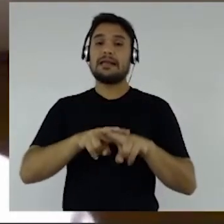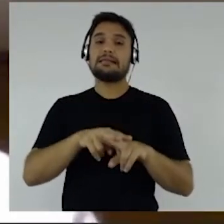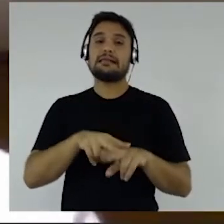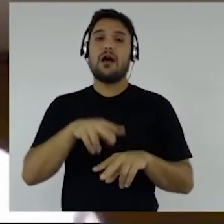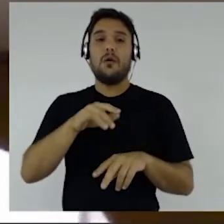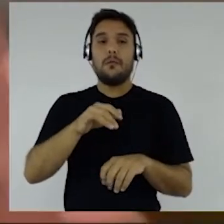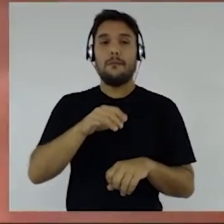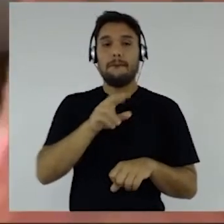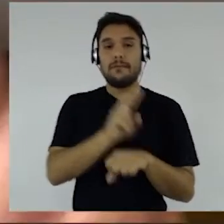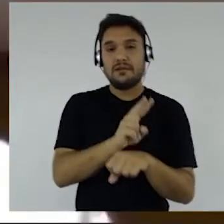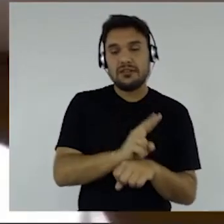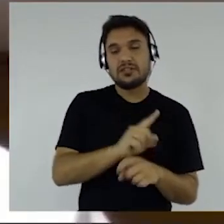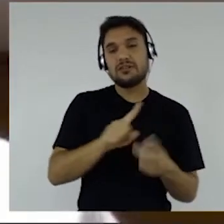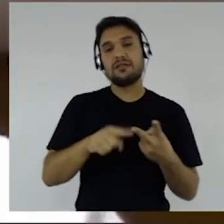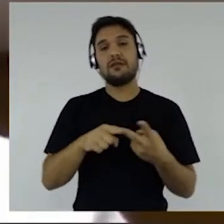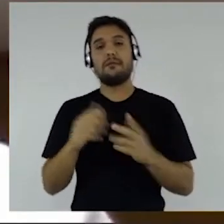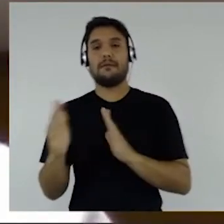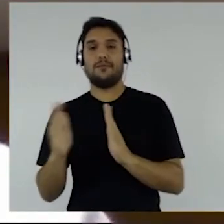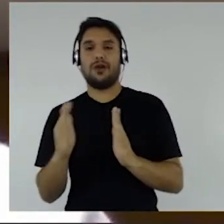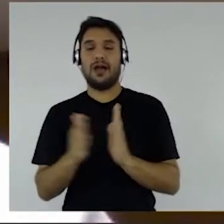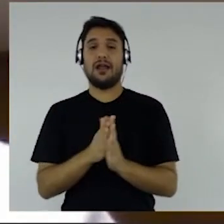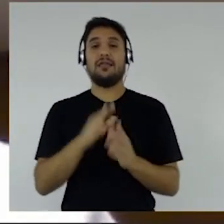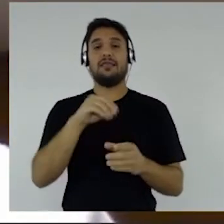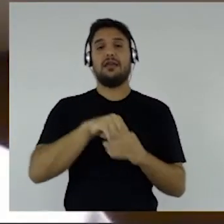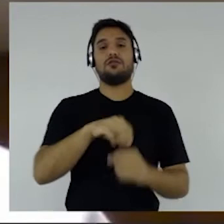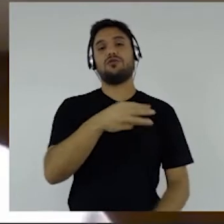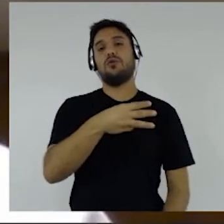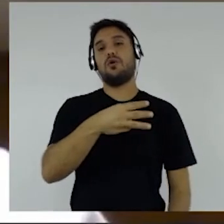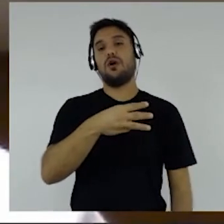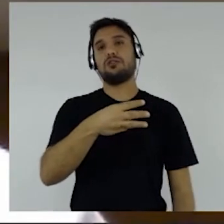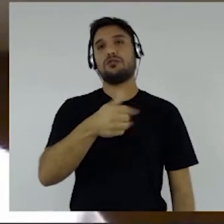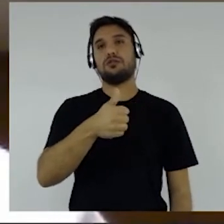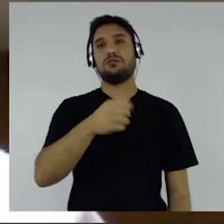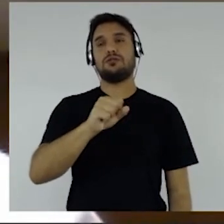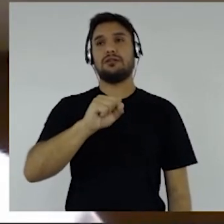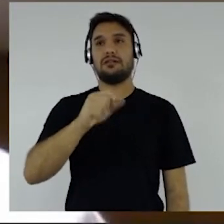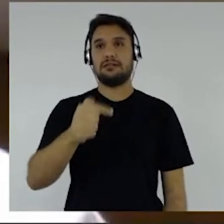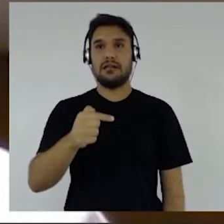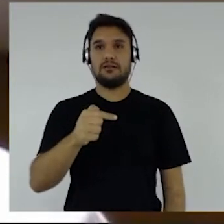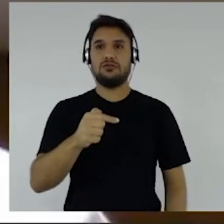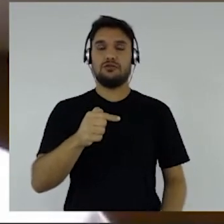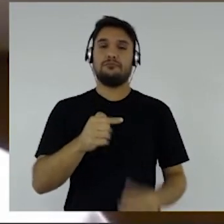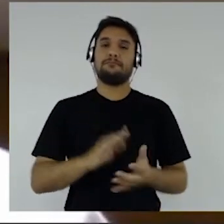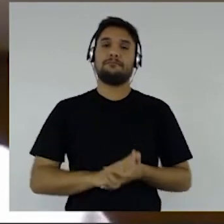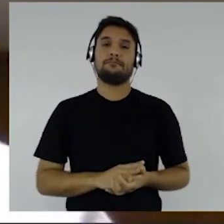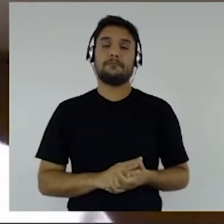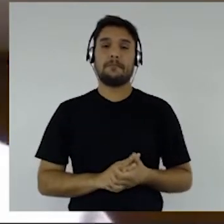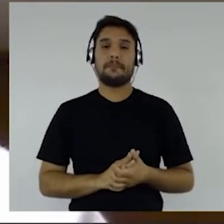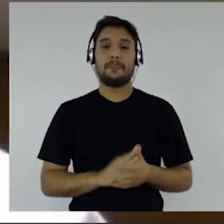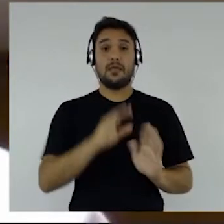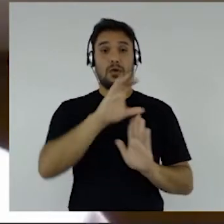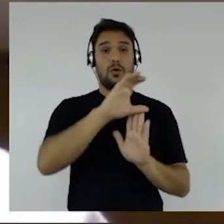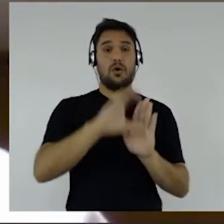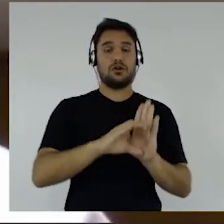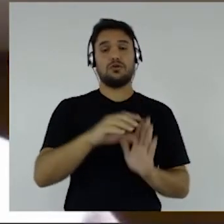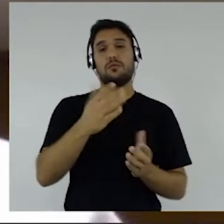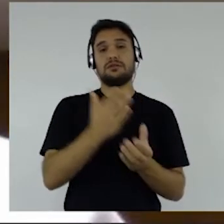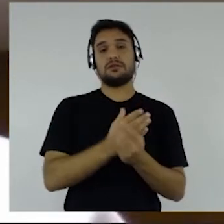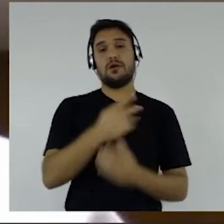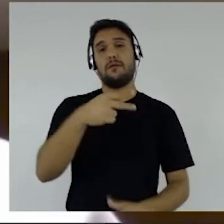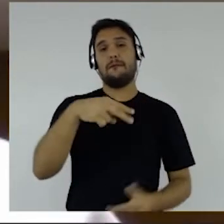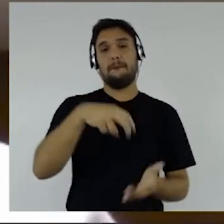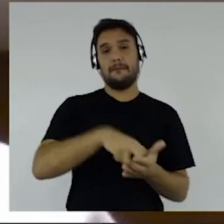prisão temporária. É o que está lá no artigo 287 do Código de Processo Penal. Então, nesse ponto, o